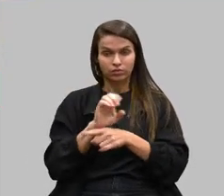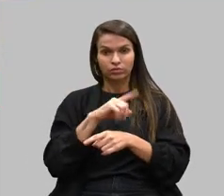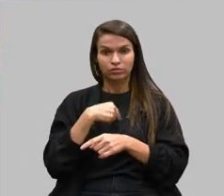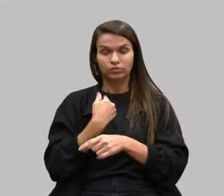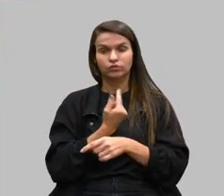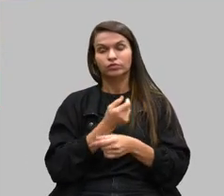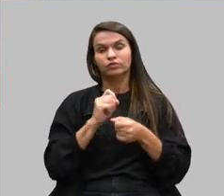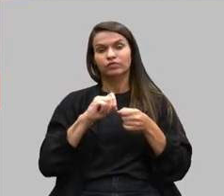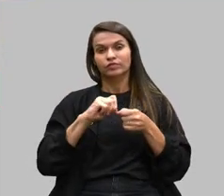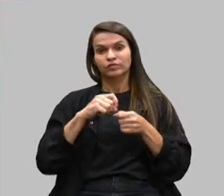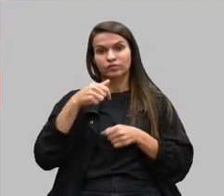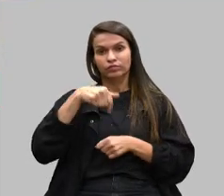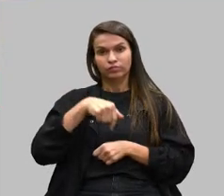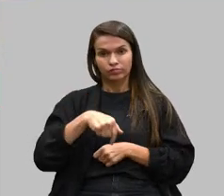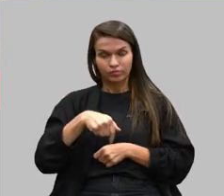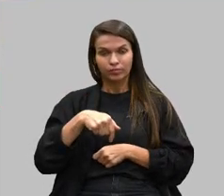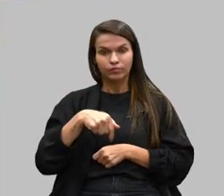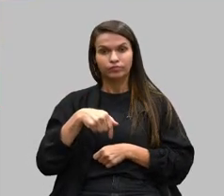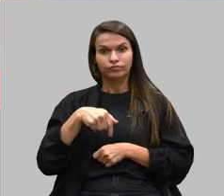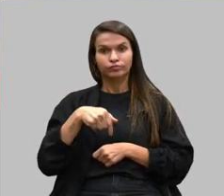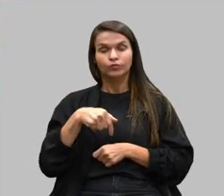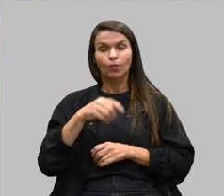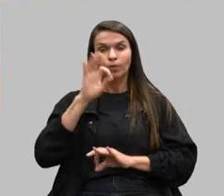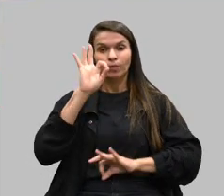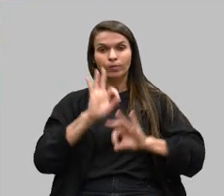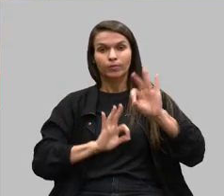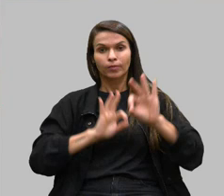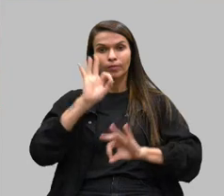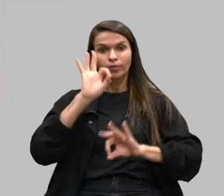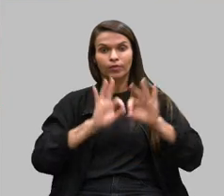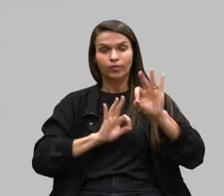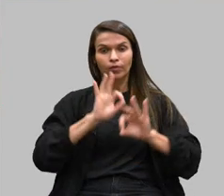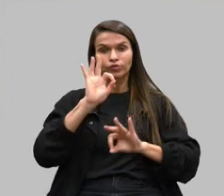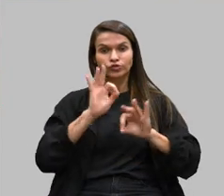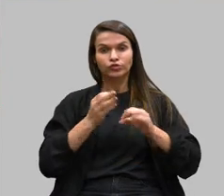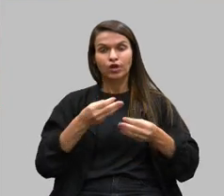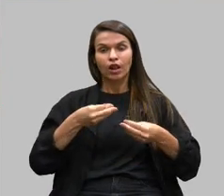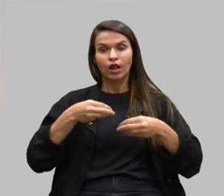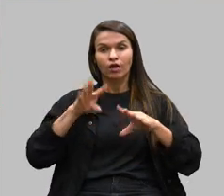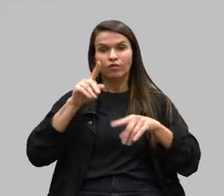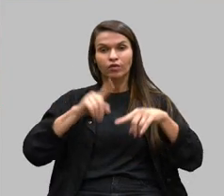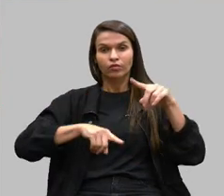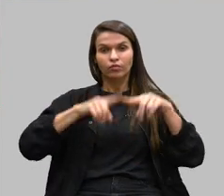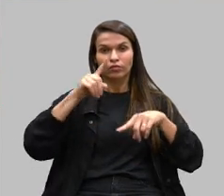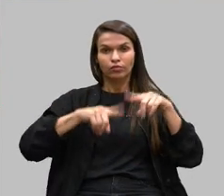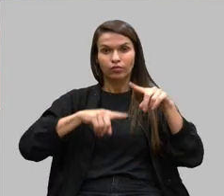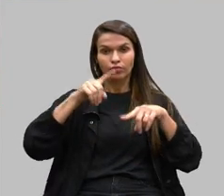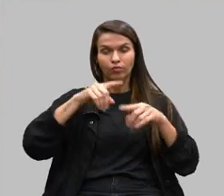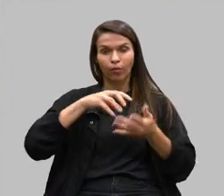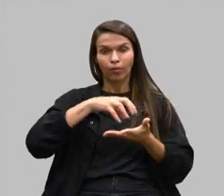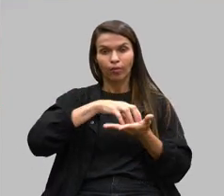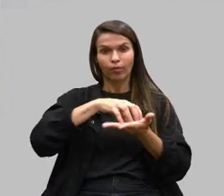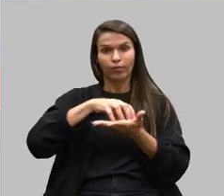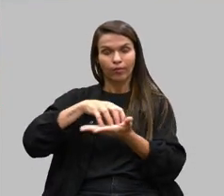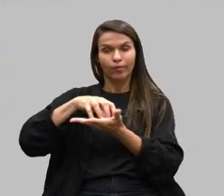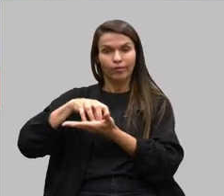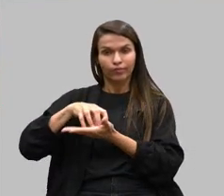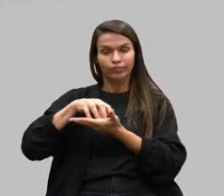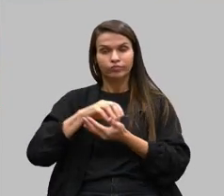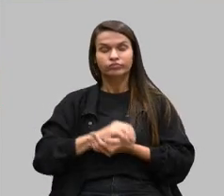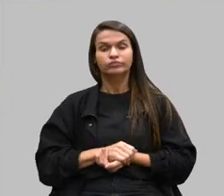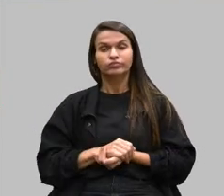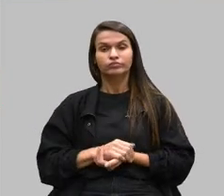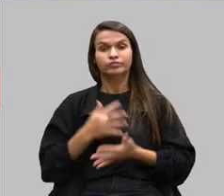fazendo aqui uma um planejamento de levar os produtos para os portos então sem